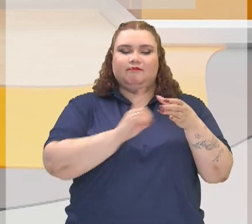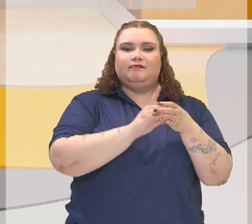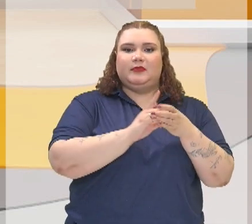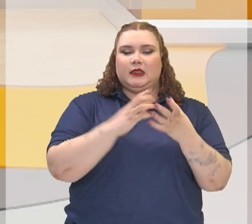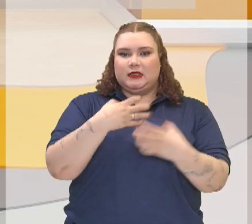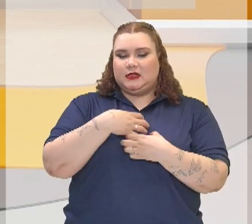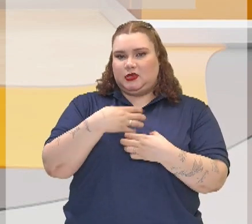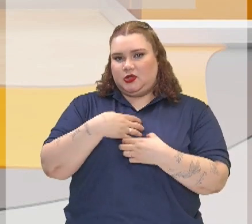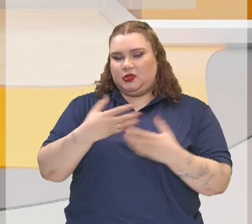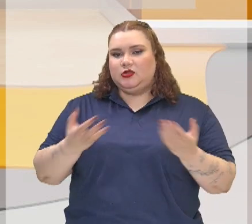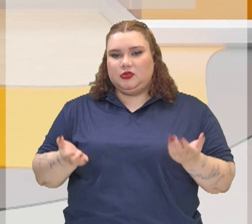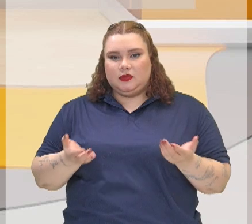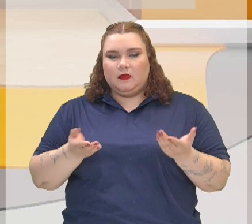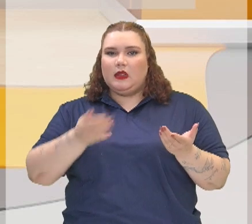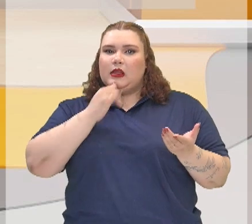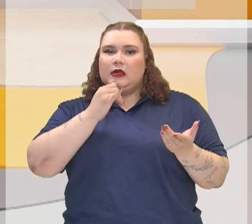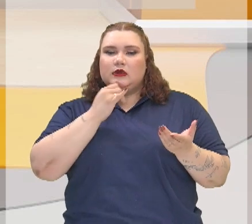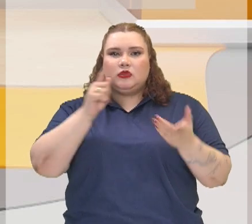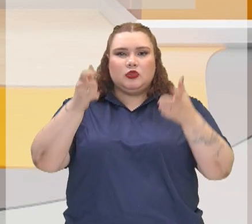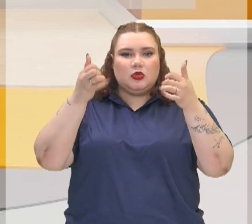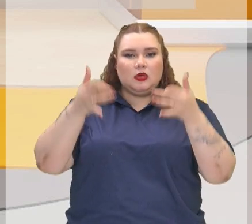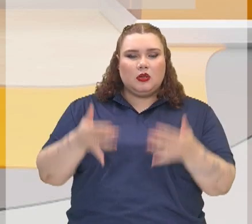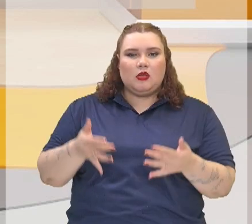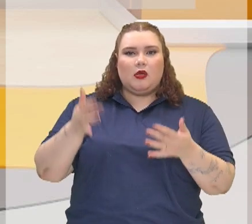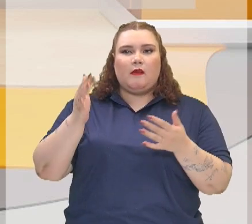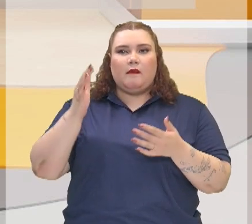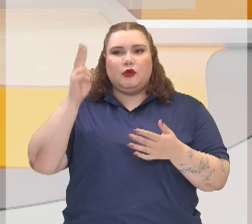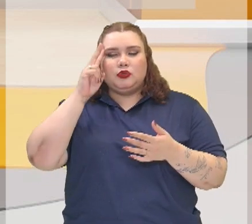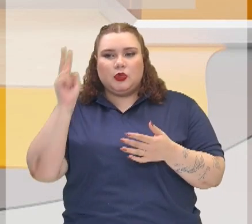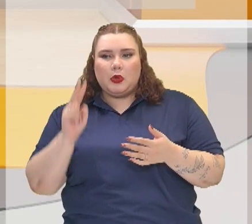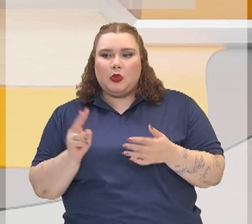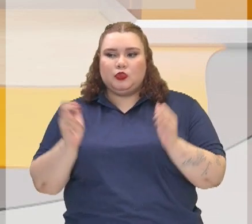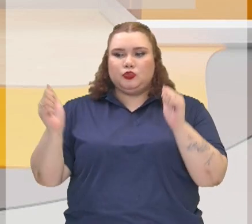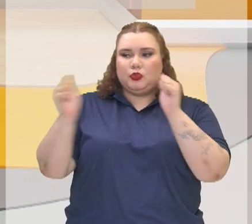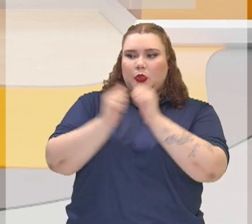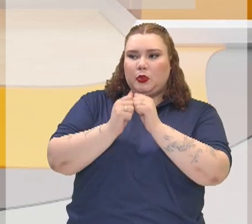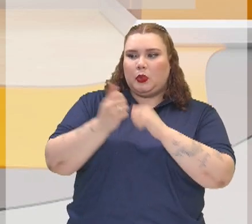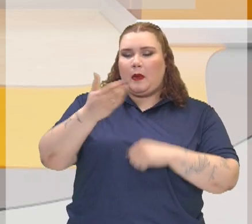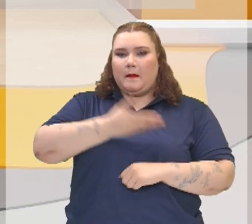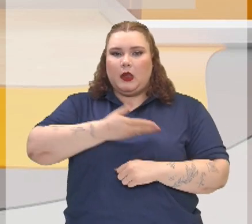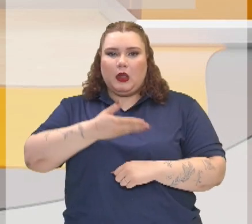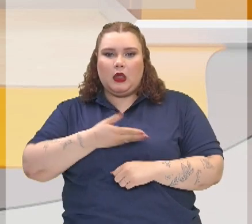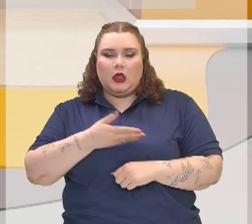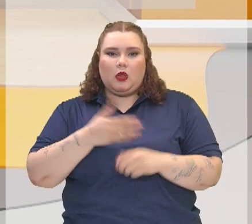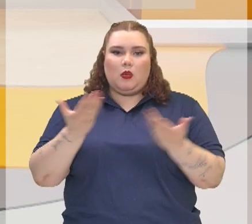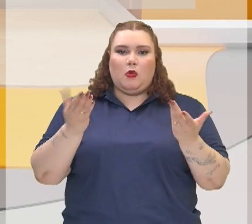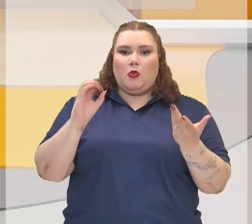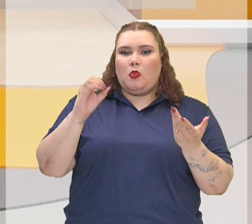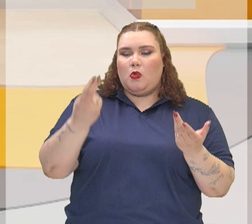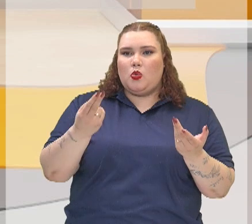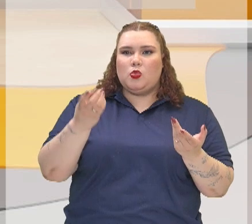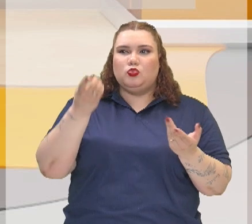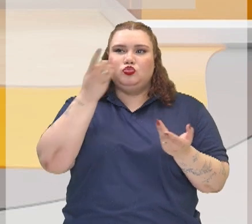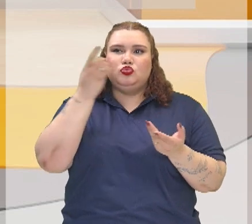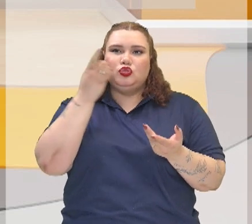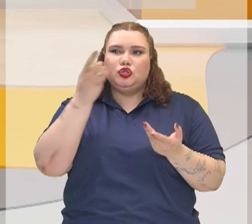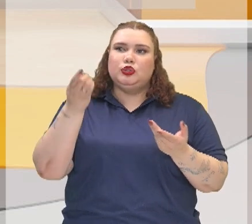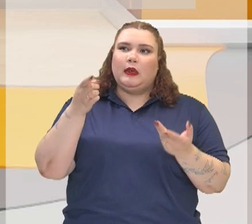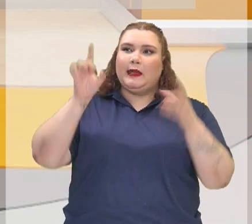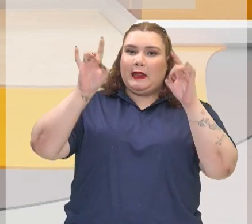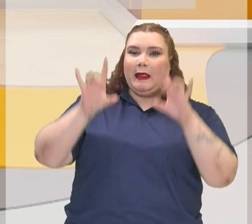aquela história de uma aventura com um coleguinha, ou de um dia que foi muito legal,